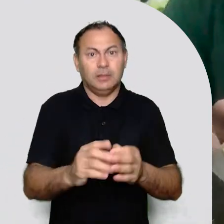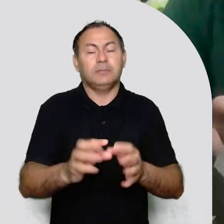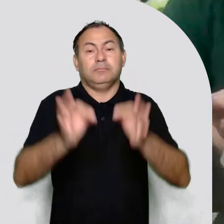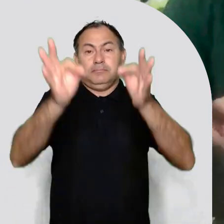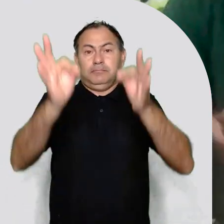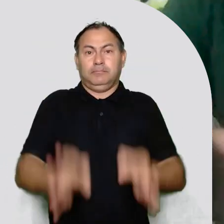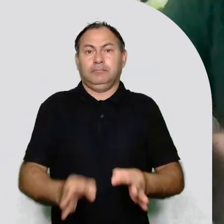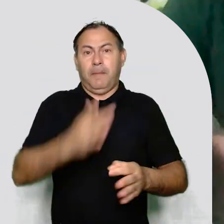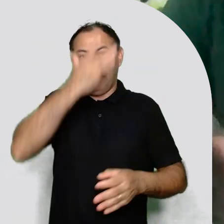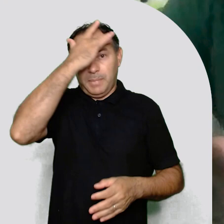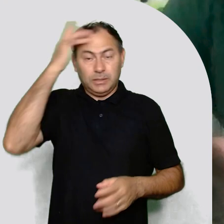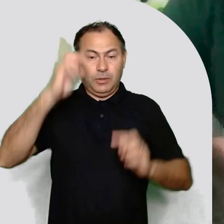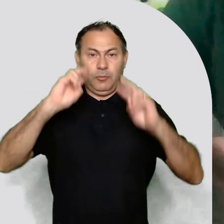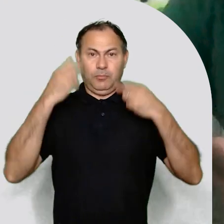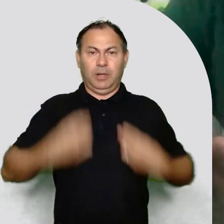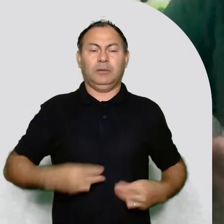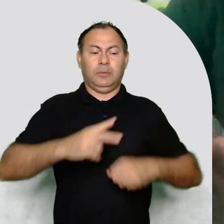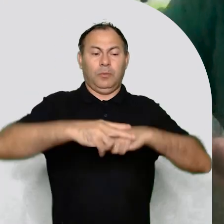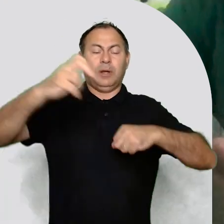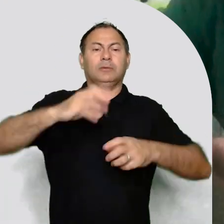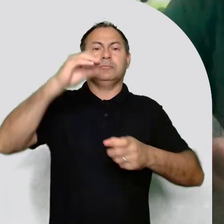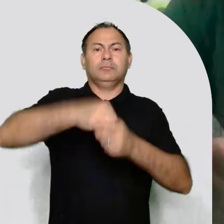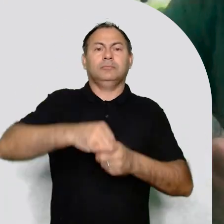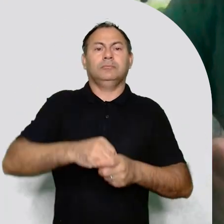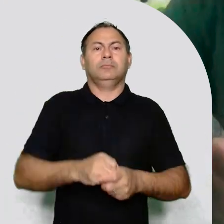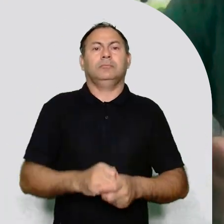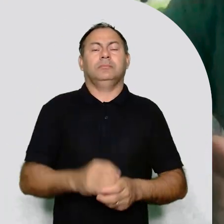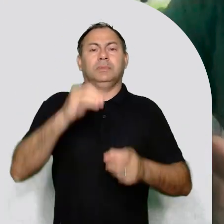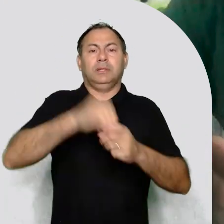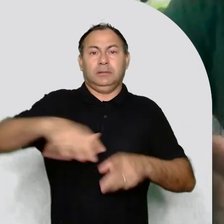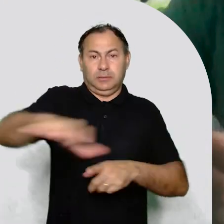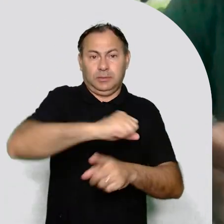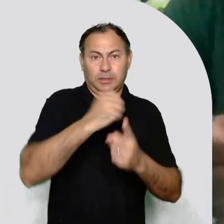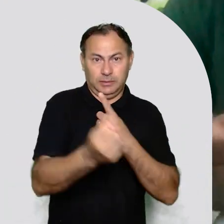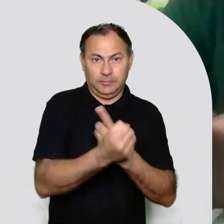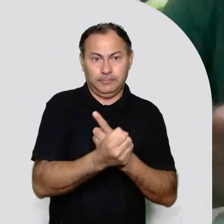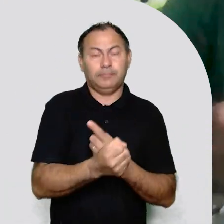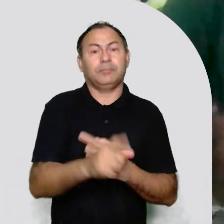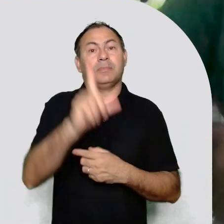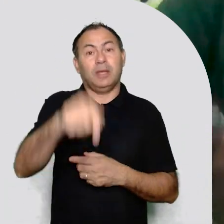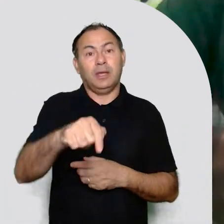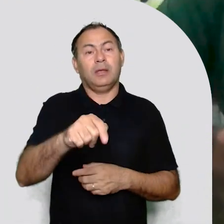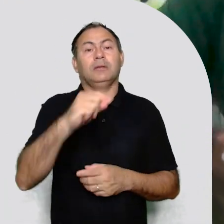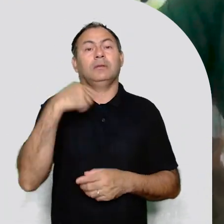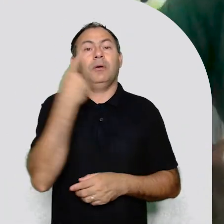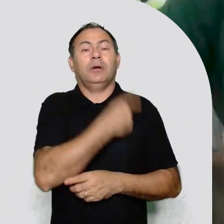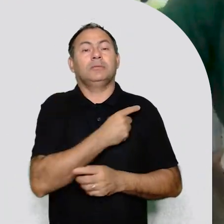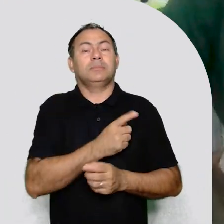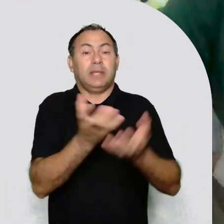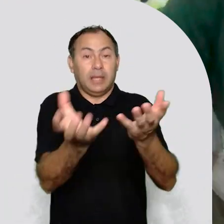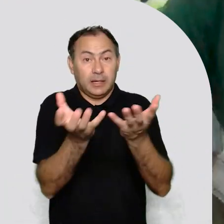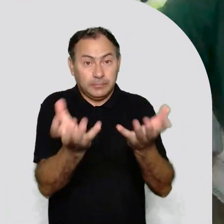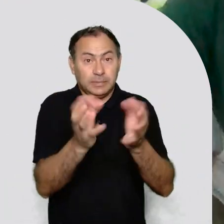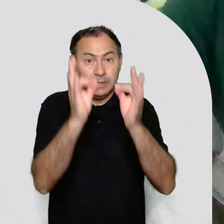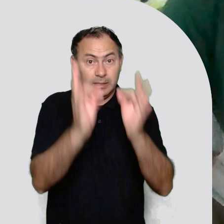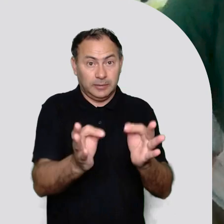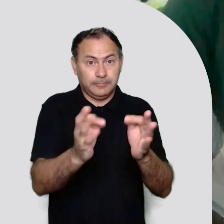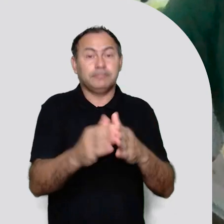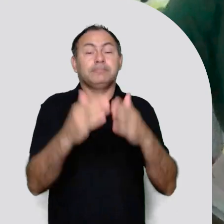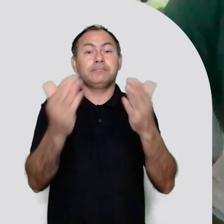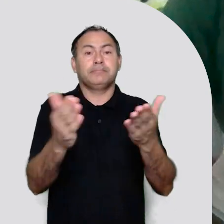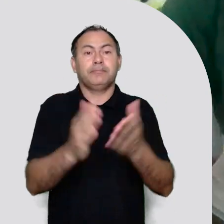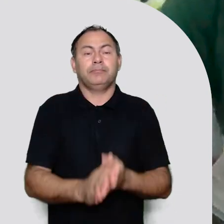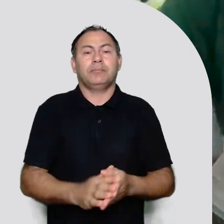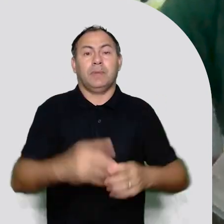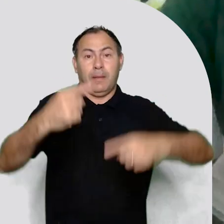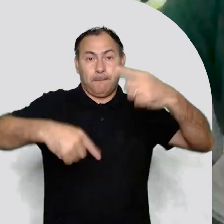A dignidade da pessoa humana, a sua vocação integral e o bem de toda a sociedade. Isso é o que a gente tem que buscar, tá?